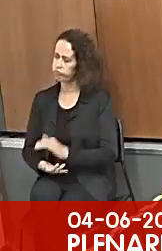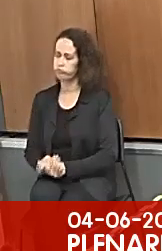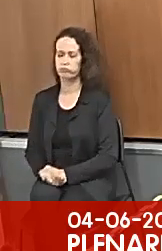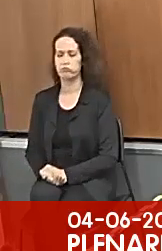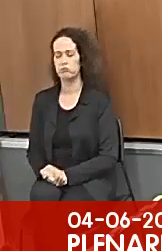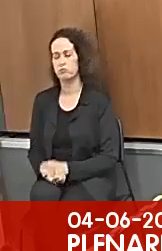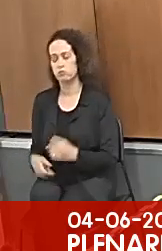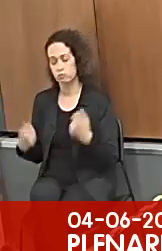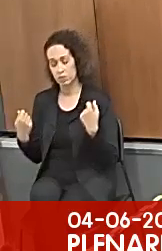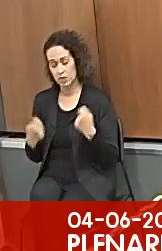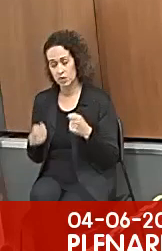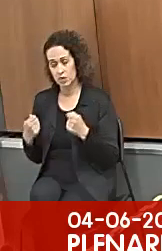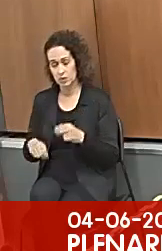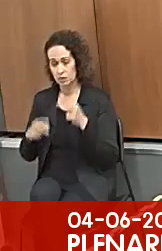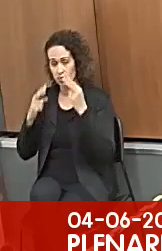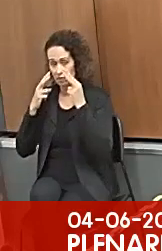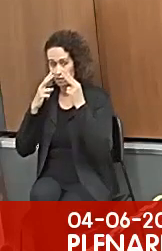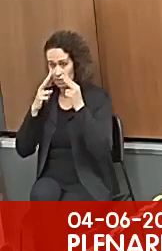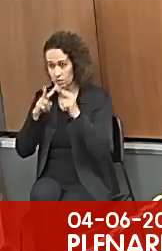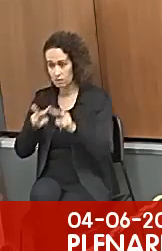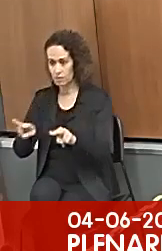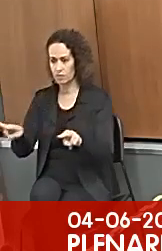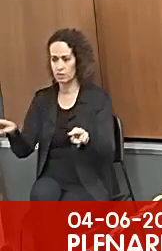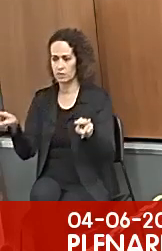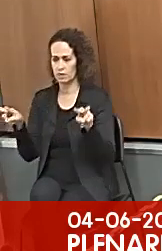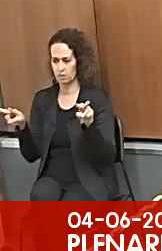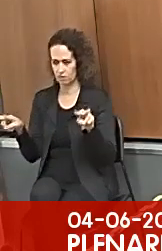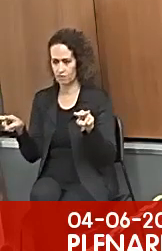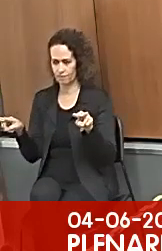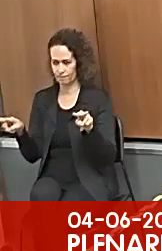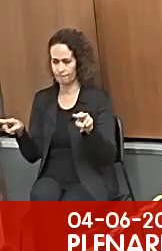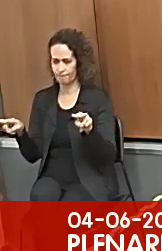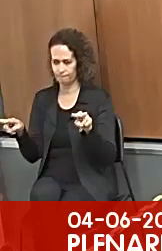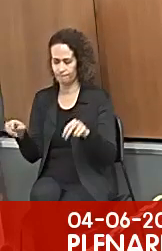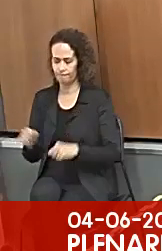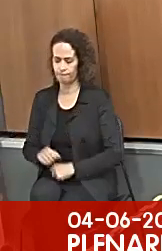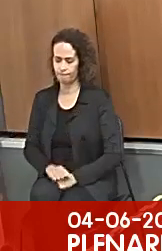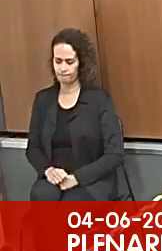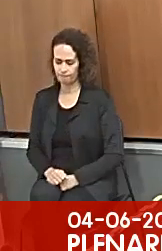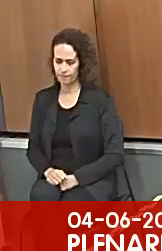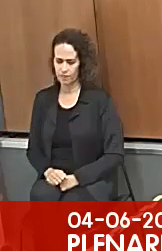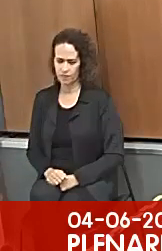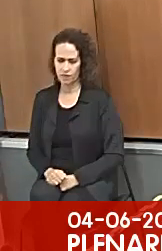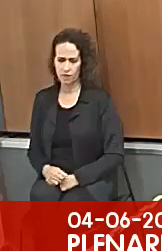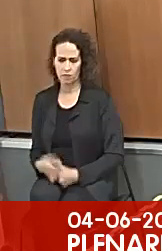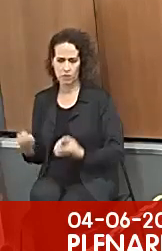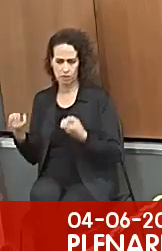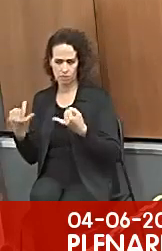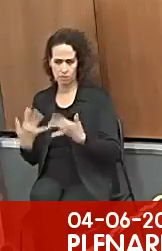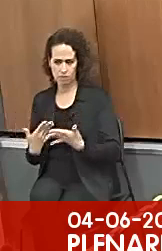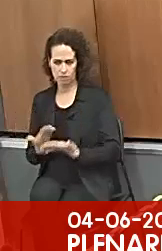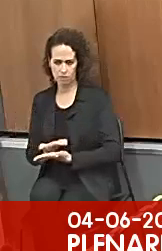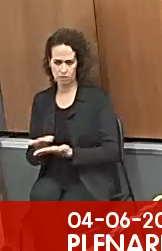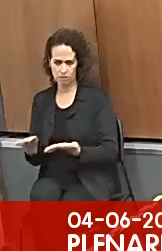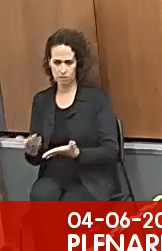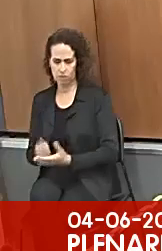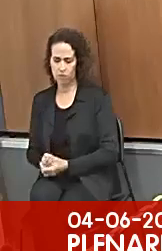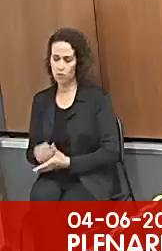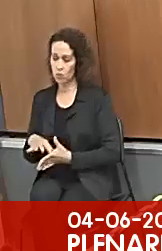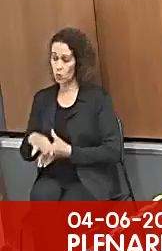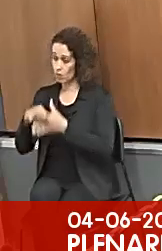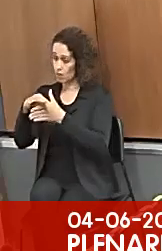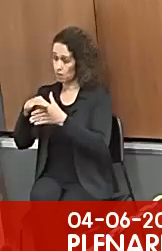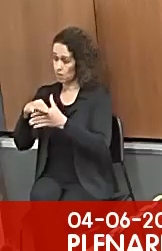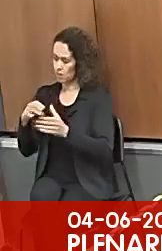de visibilidade. E quando eu falo isso, não é o livro, ele tem um poder